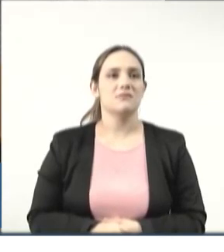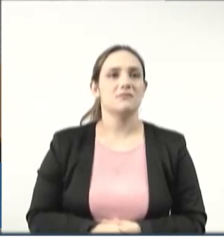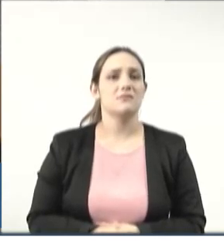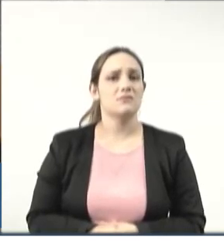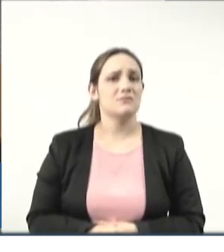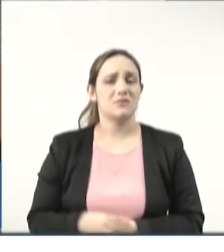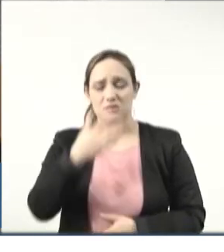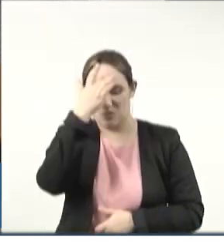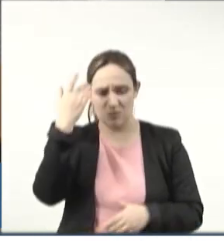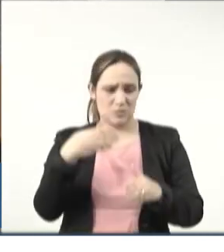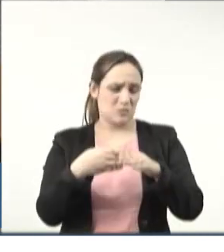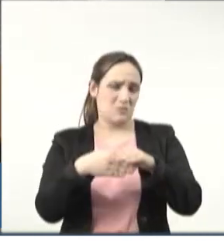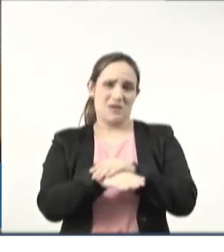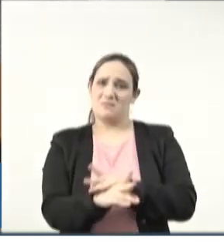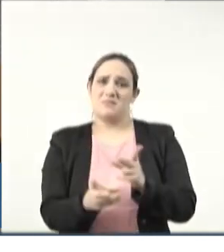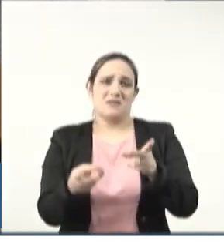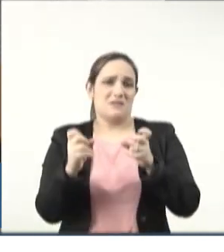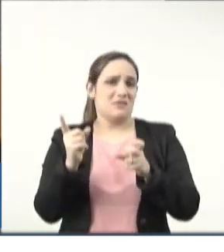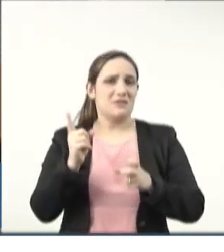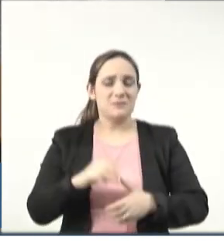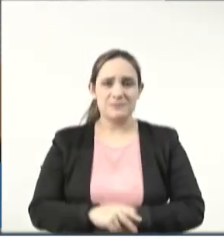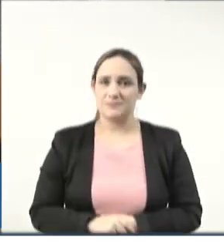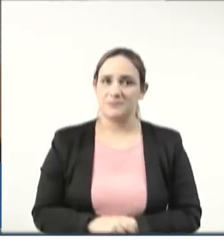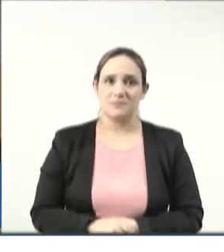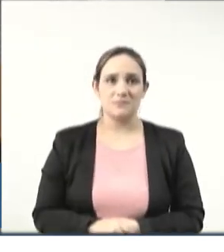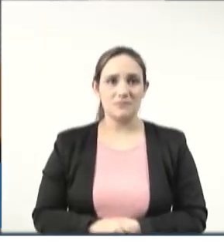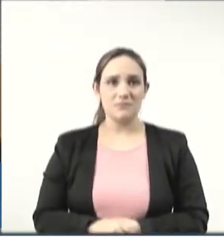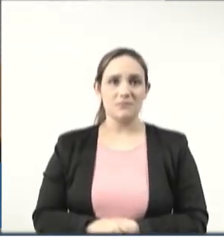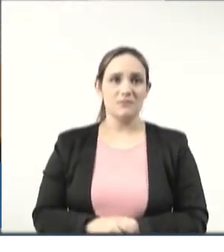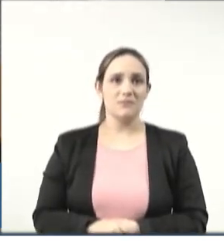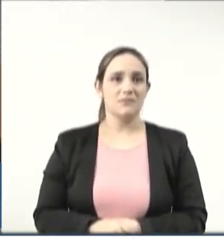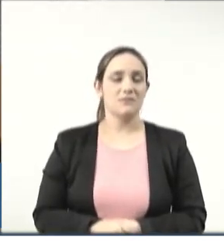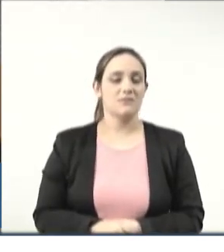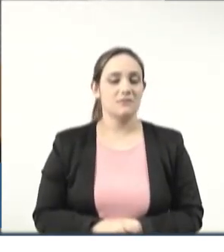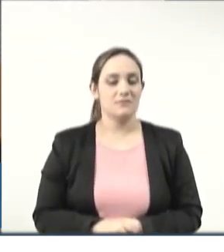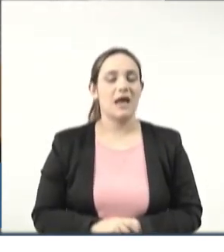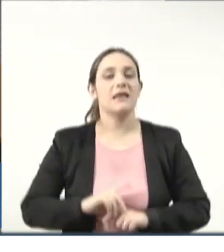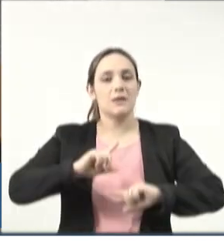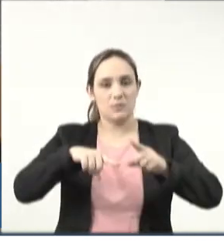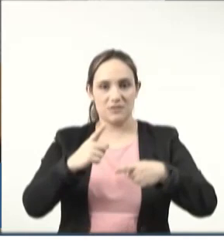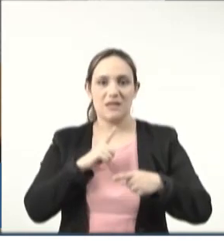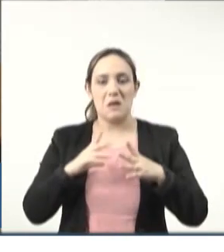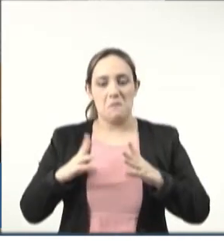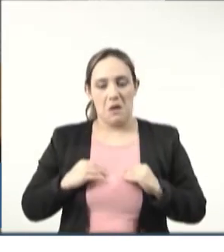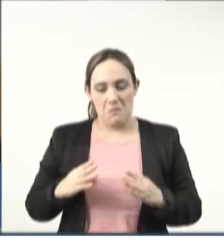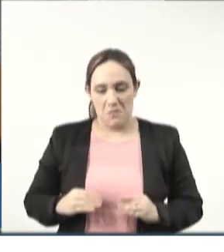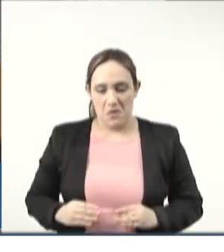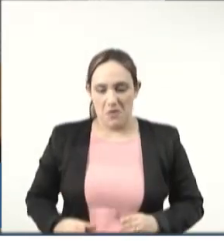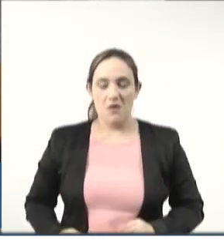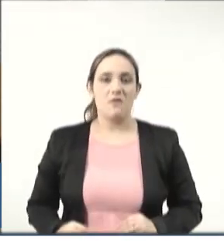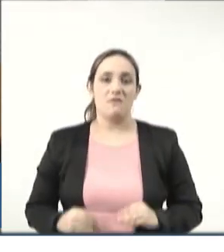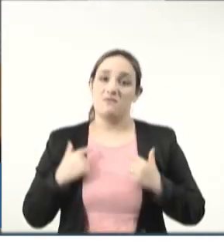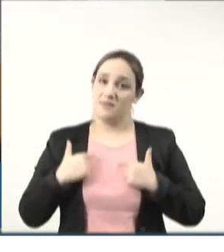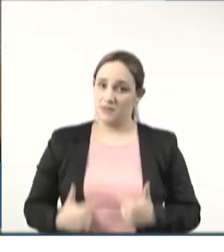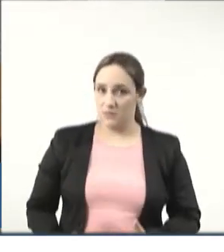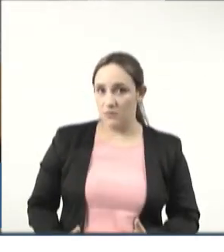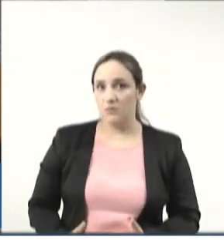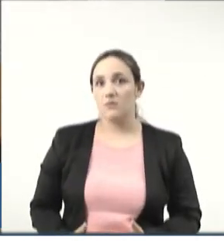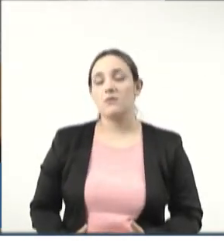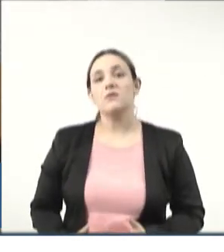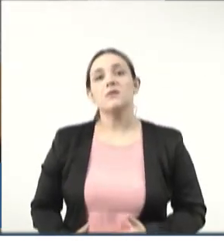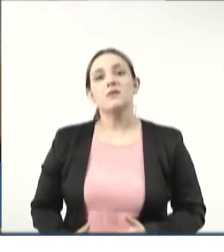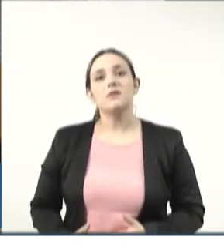Olha só como que a gente não percebe, né? E aí a gente sobe para o abuso físico, para o abuso emocional, para o